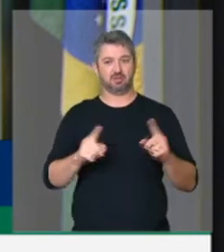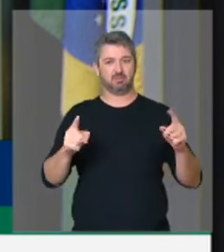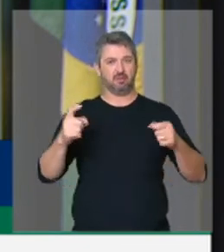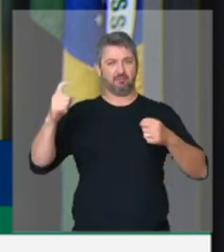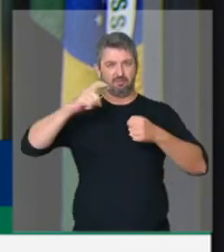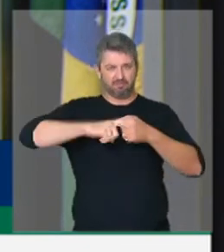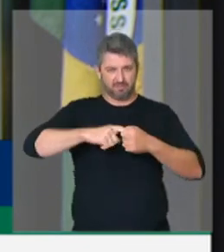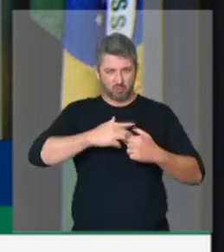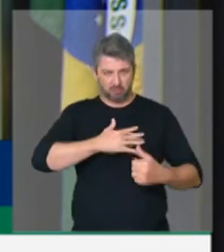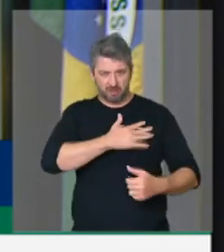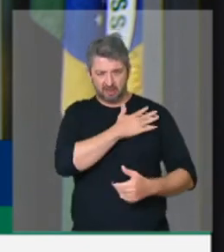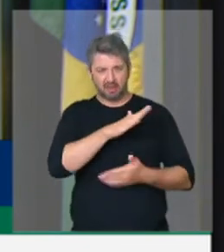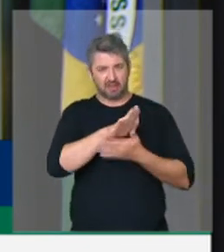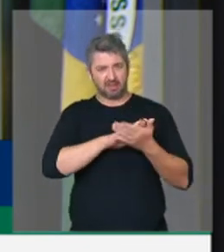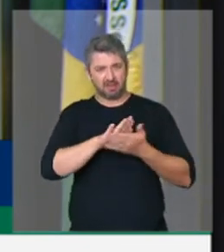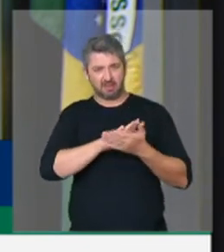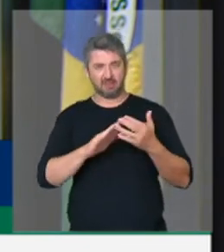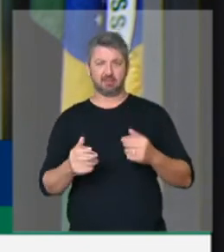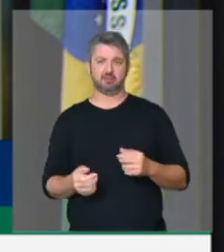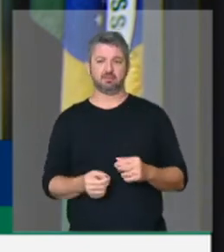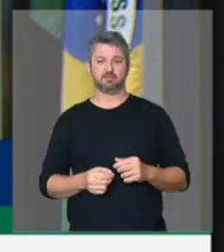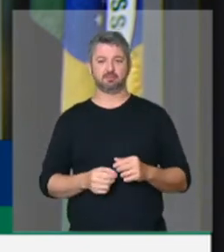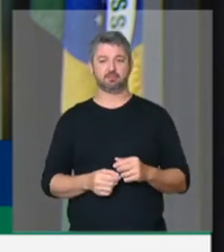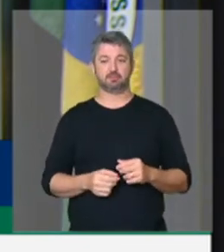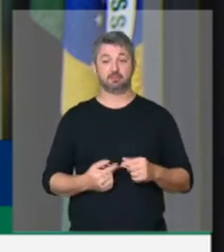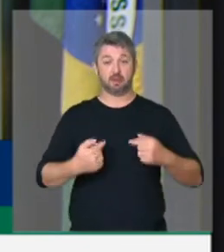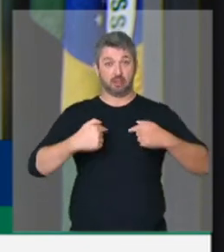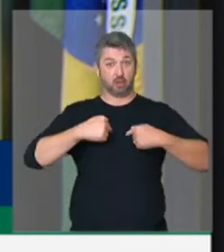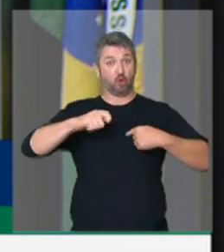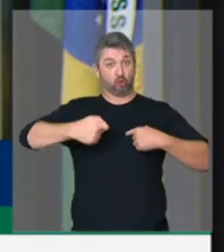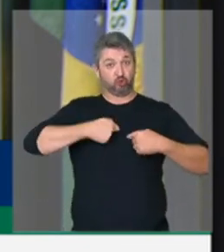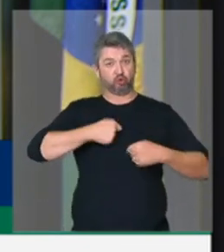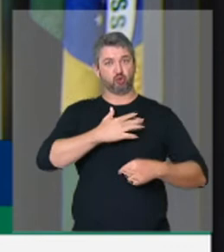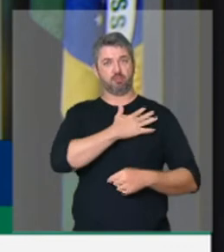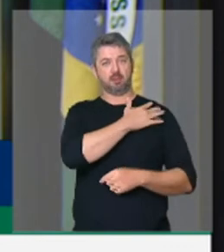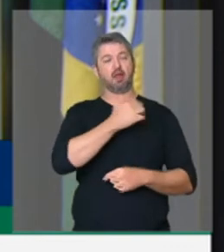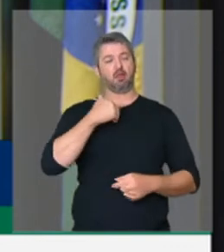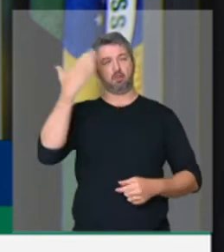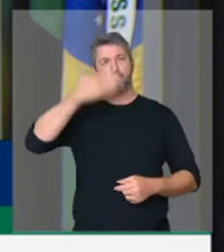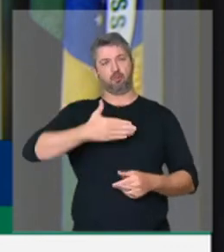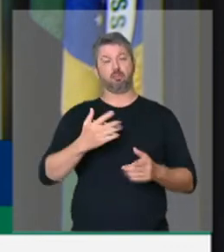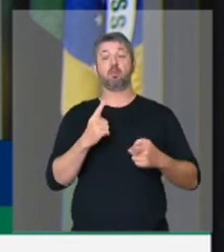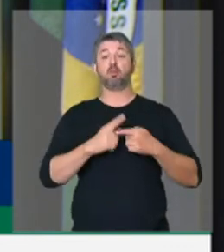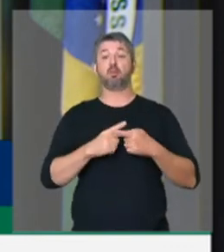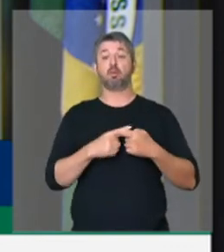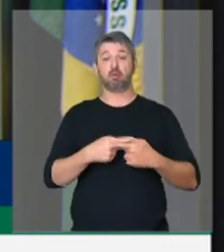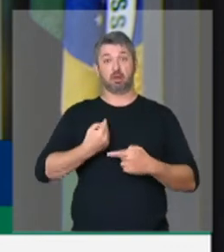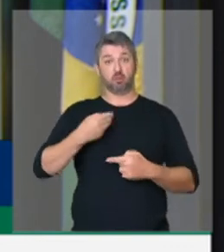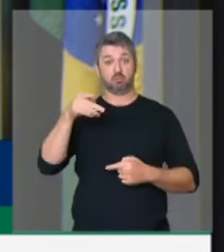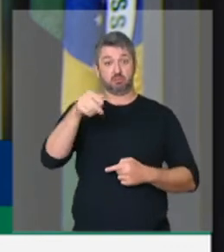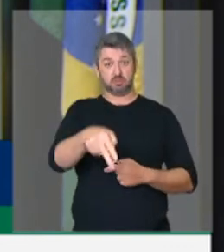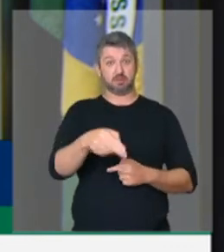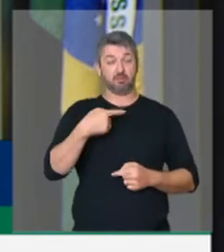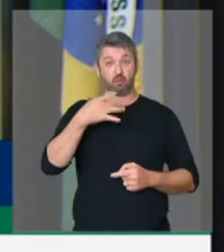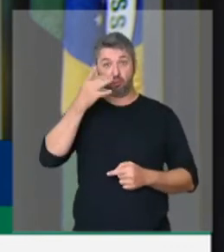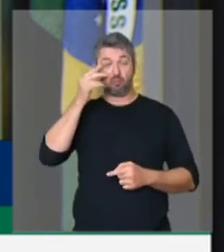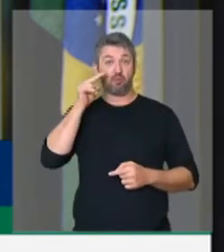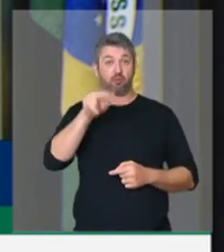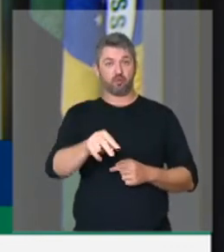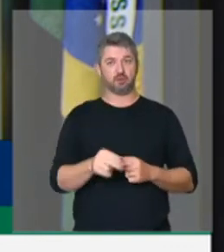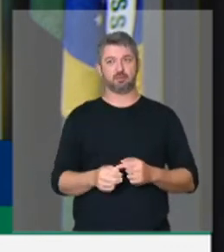com o militarismo, e eu, como militar, posso atestar isso, até porque estive presente, e